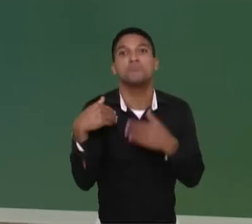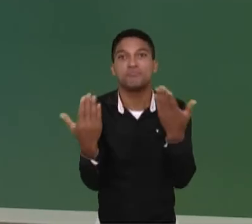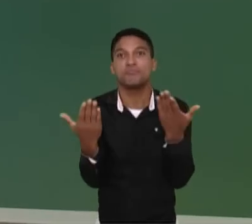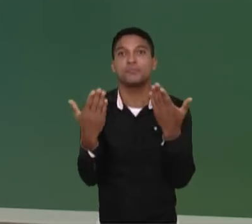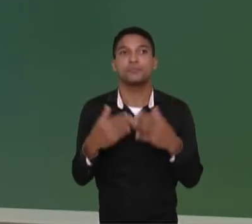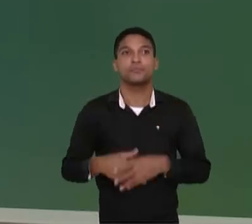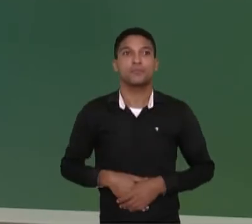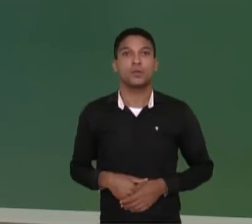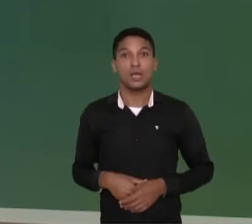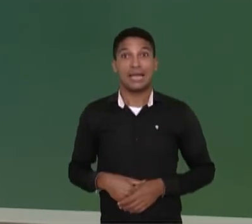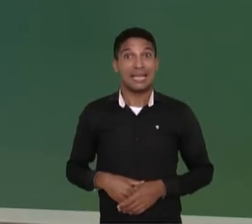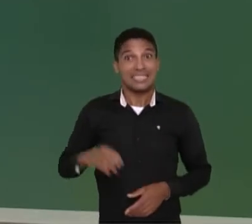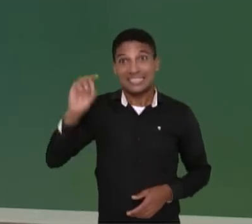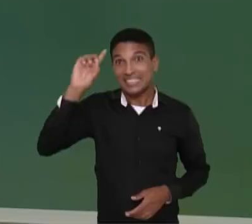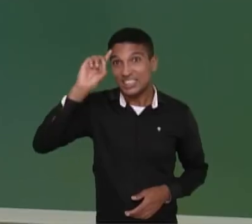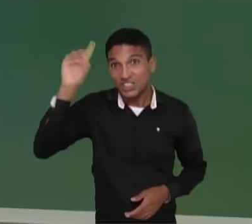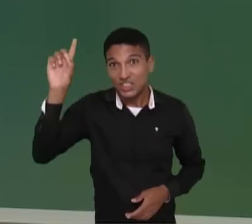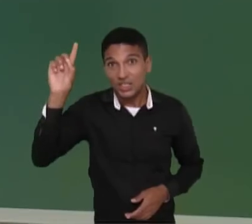dia,